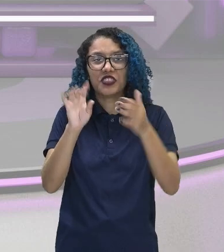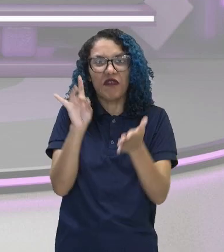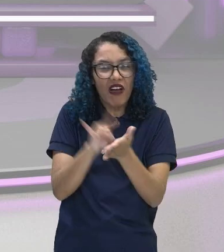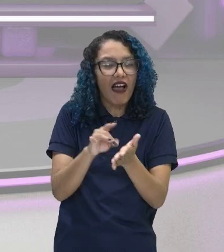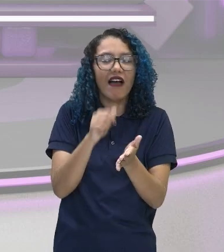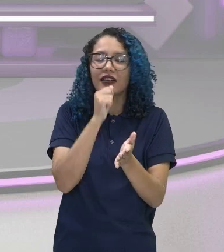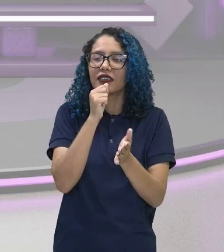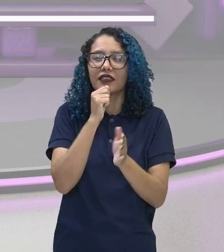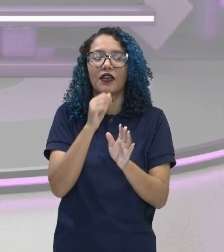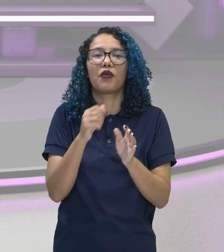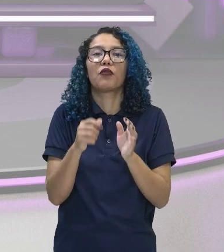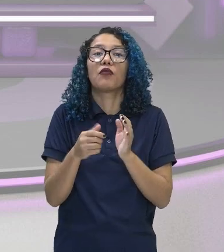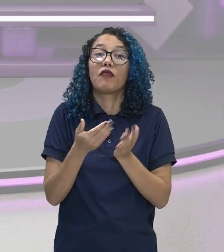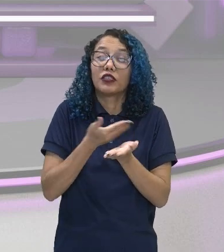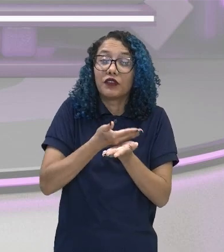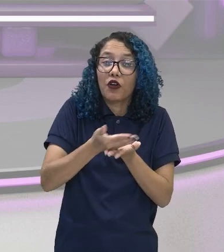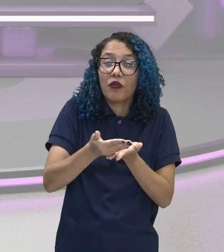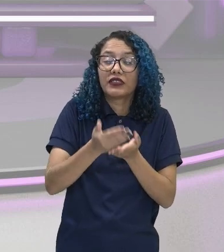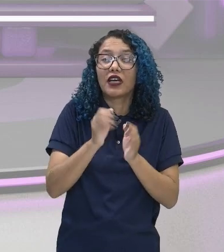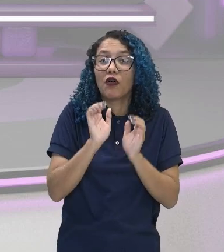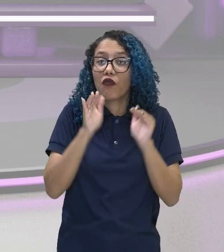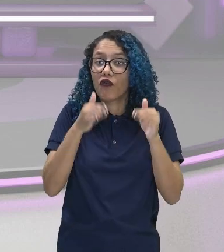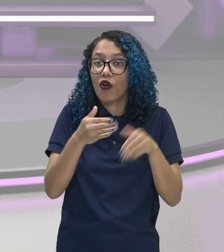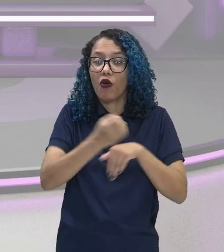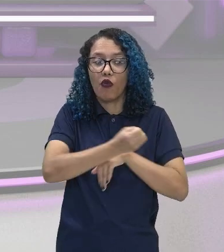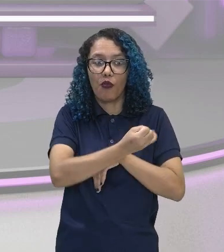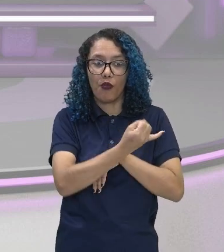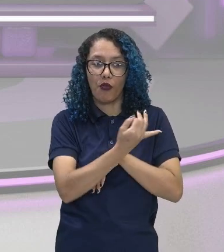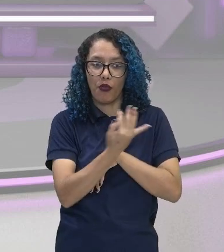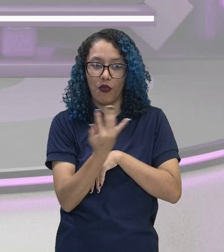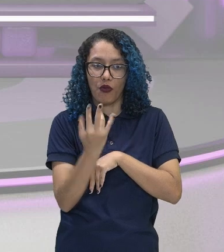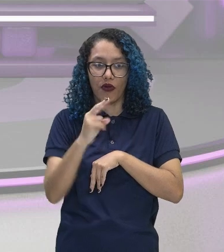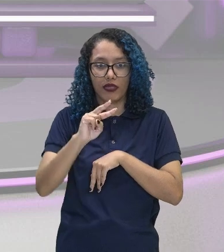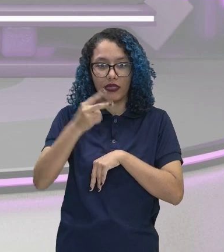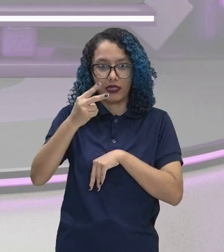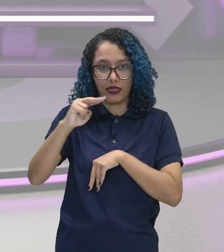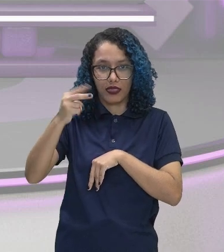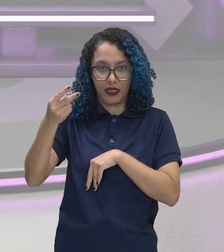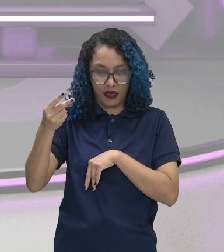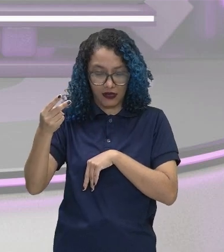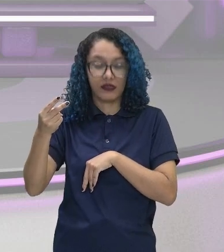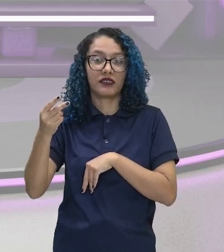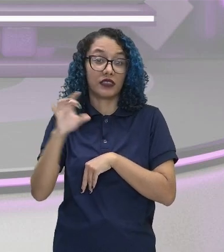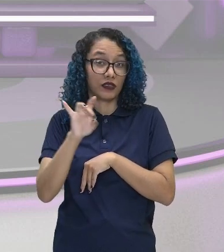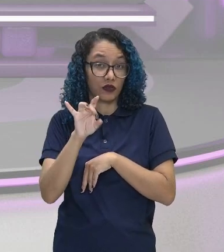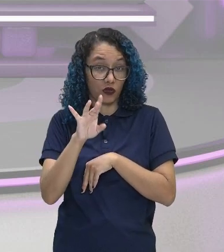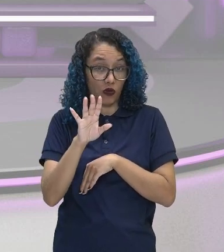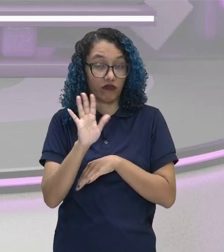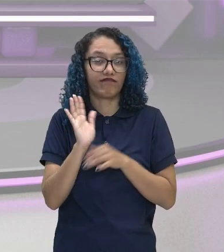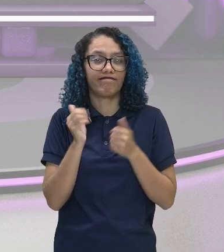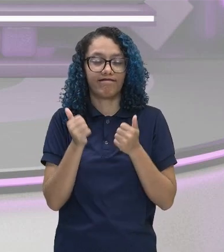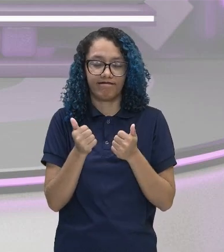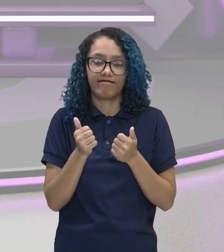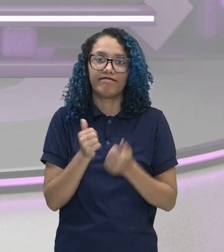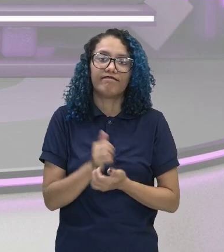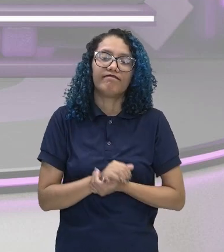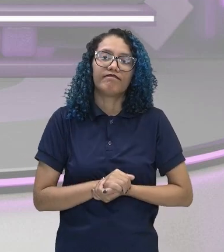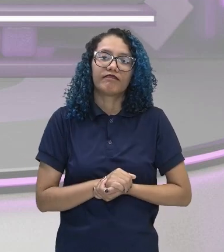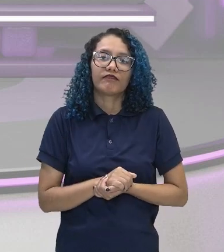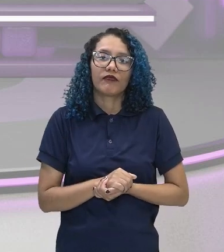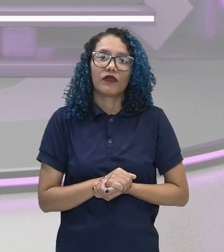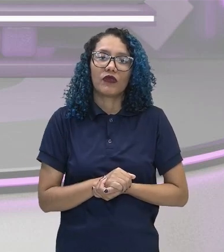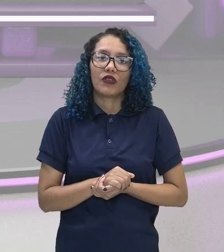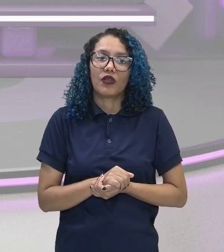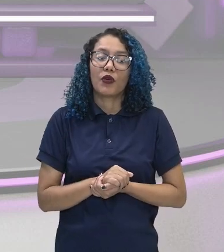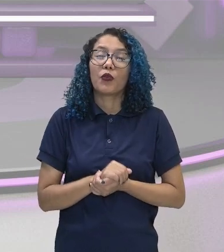bem? Nós vamos estar falando com foco aqui apenas, até então, em escrever números usando potência de base 10. Tudo bem? Porque a